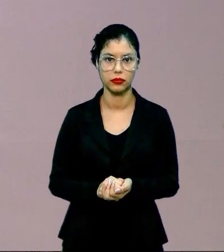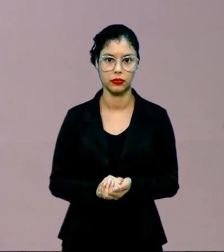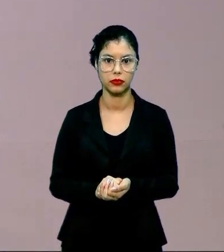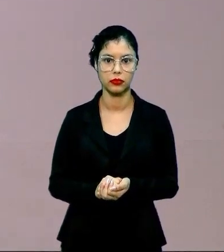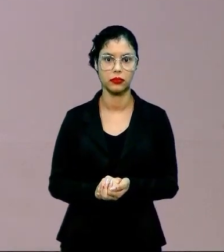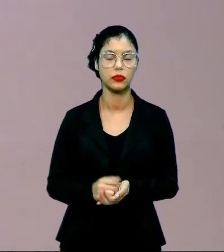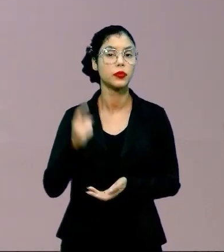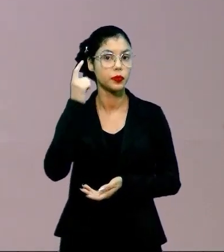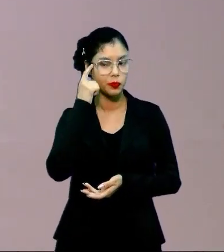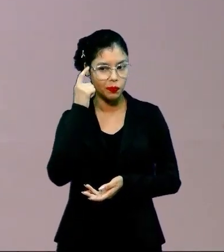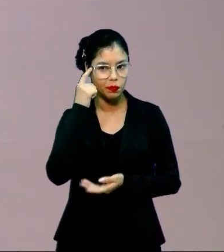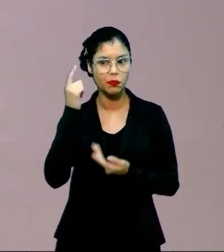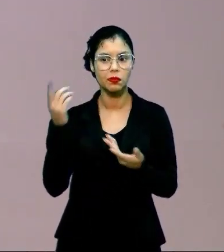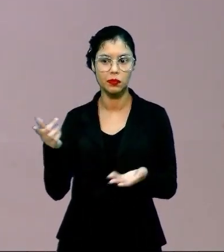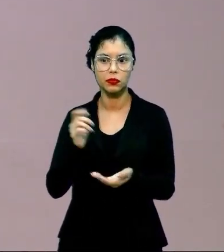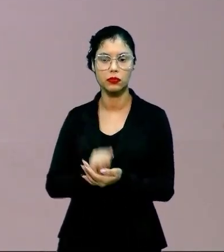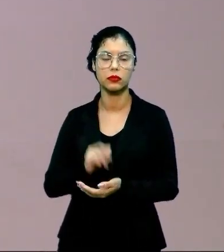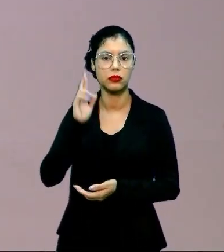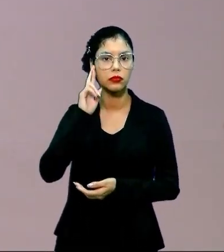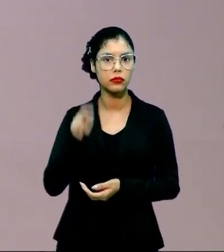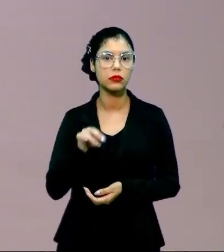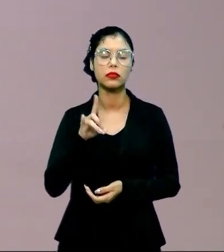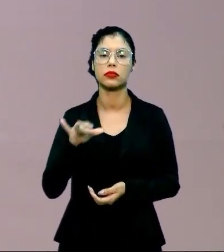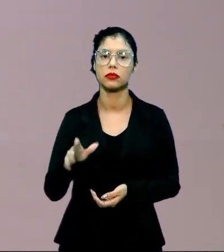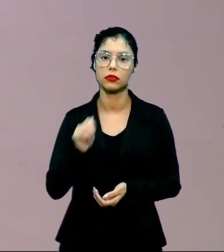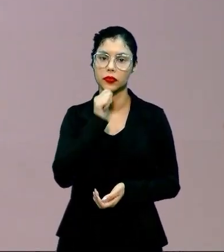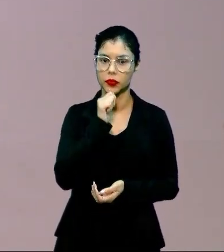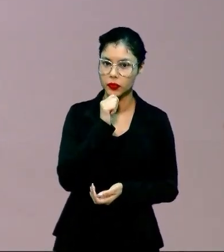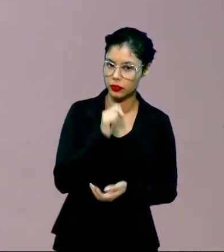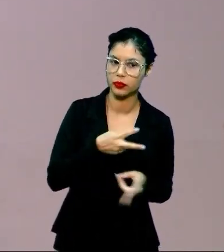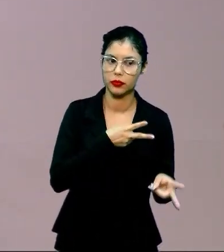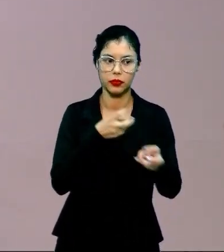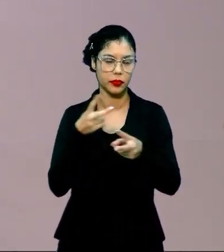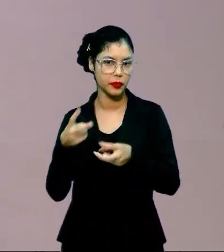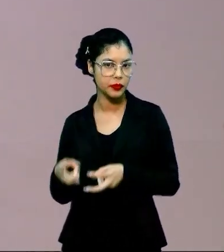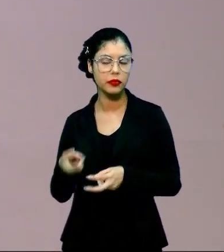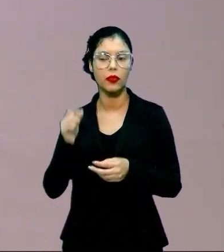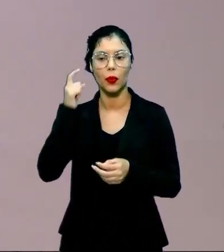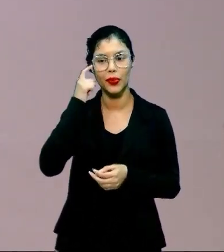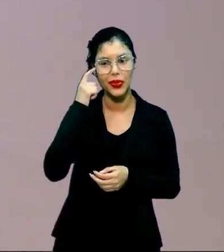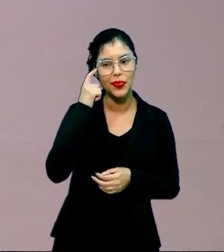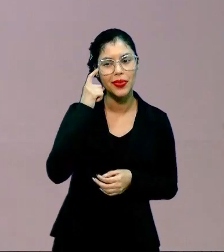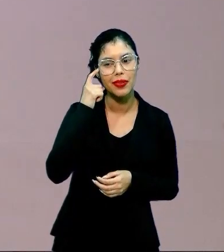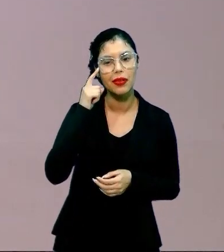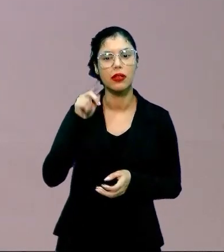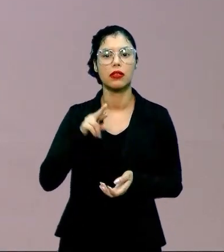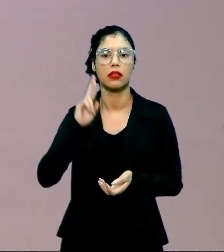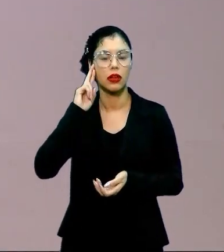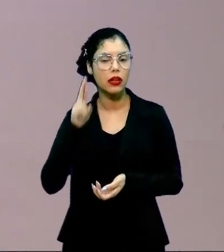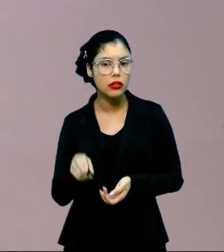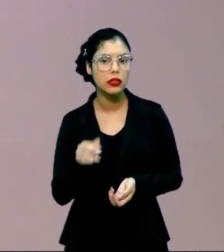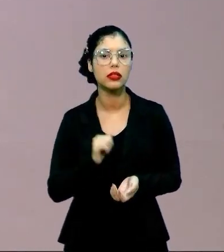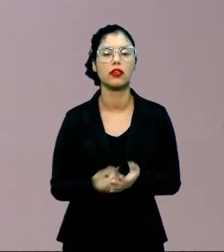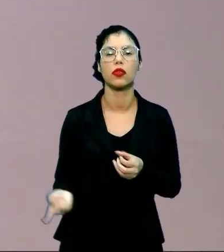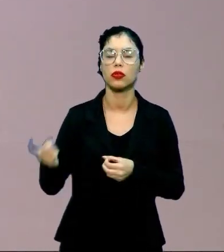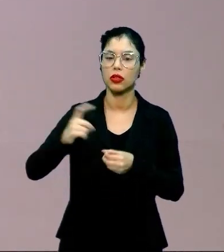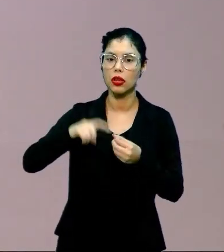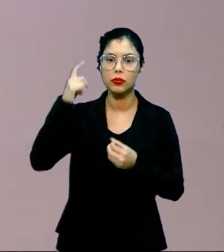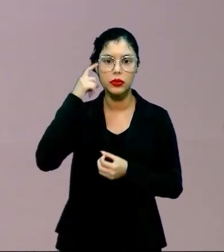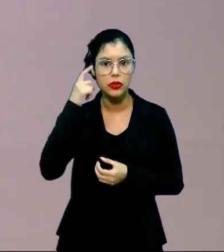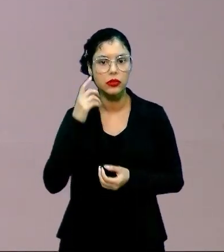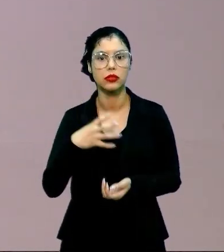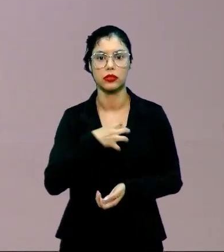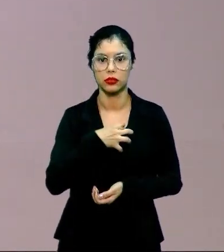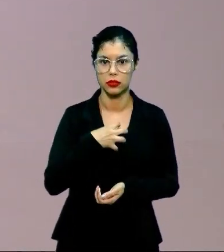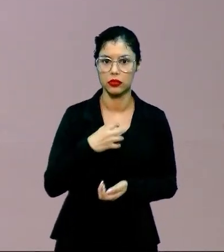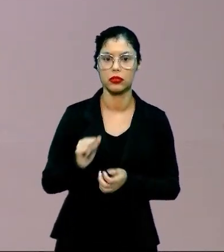a racionalidade, agora eu vou observar mais o subjetivismo, vou voltar para o campo do pensamento, do